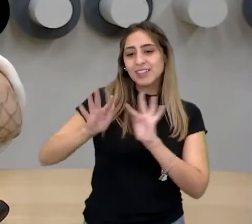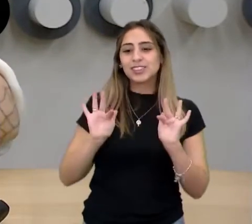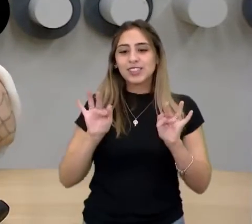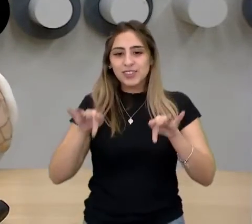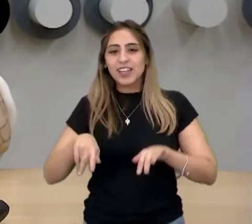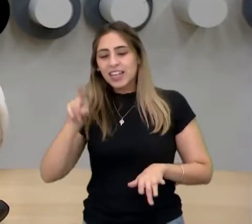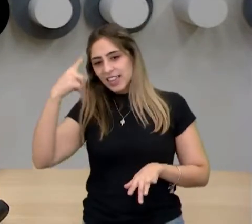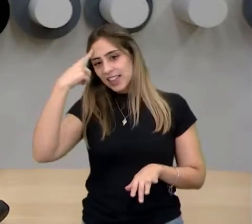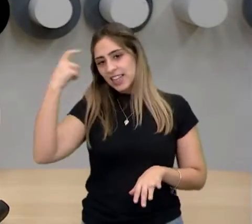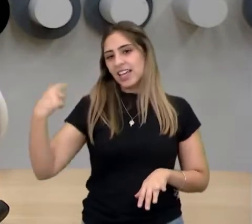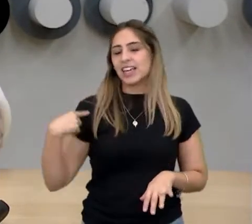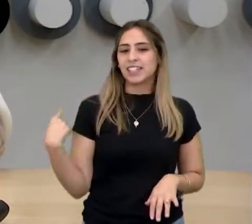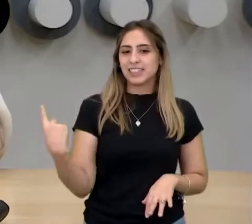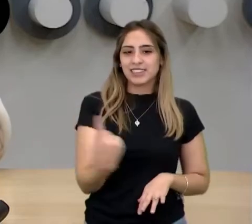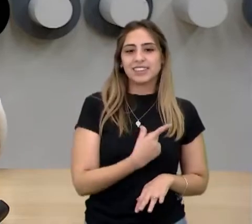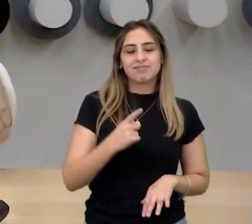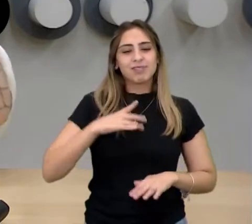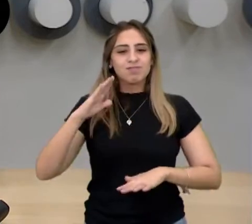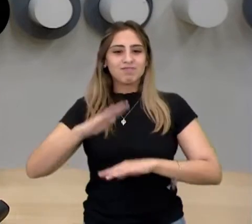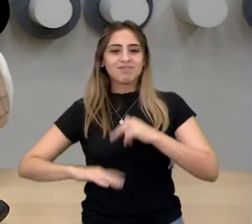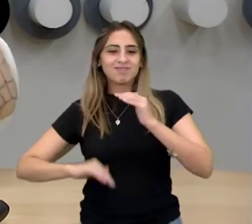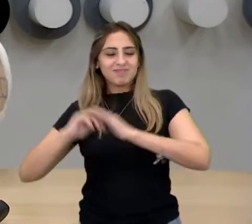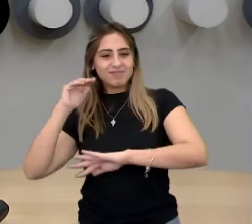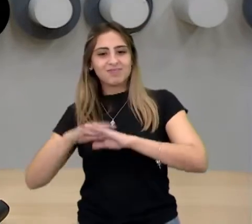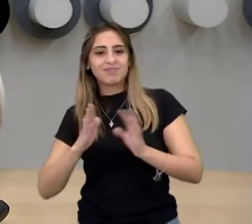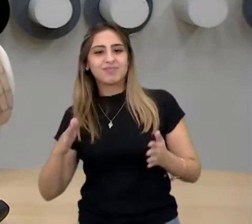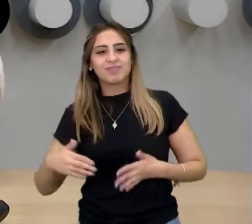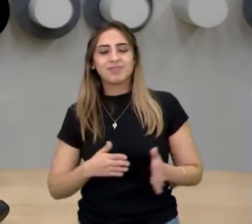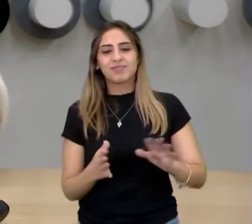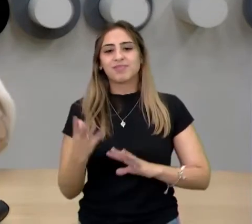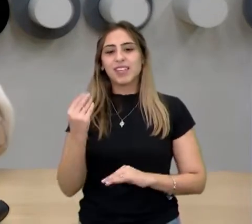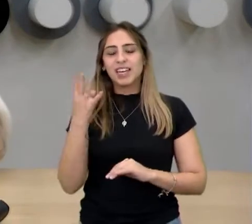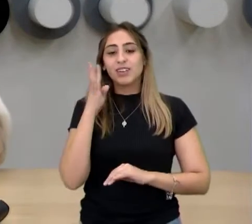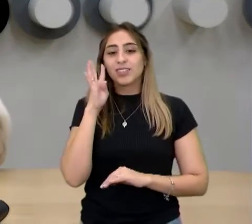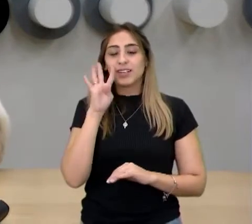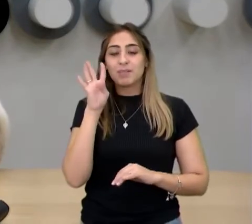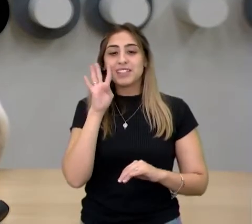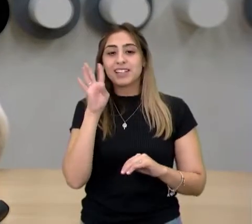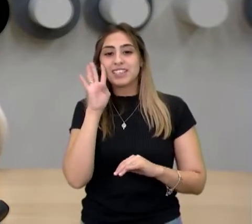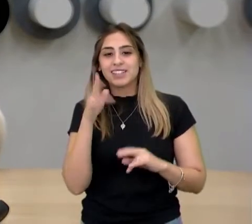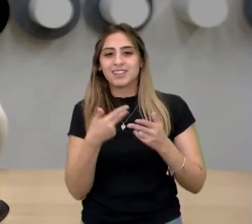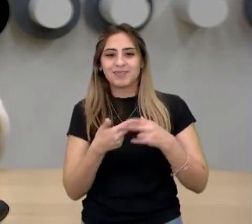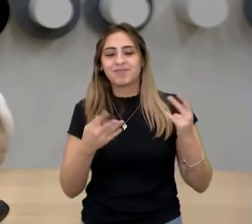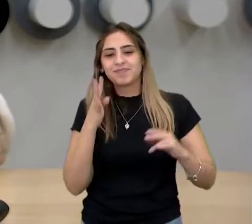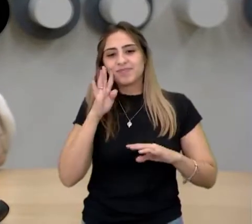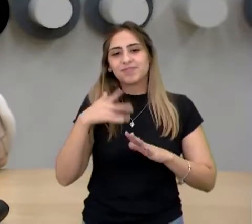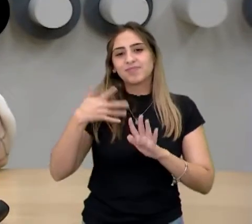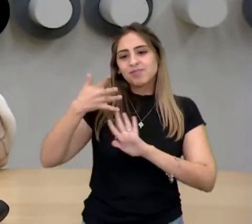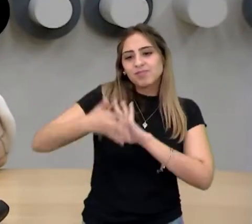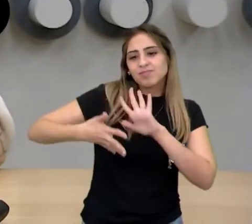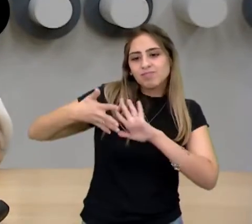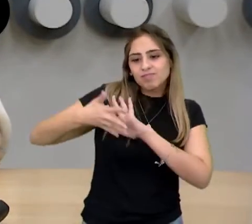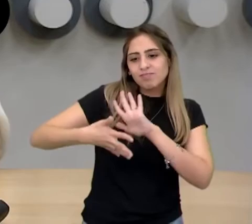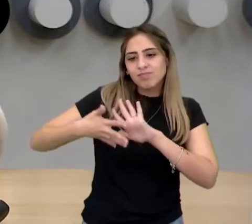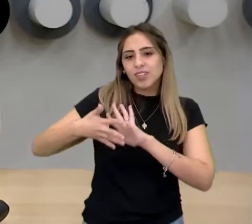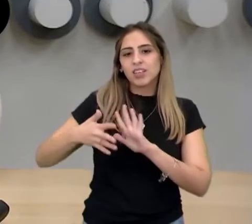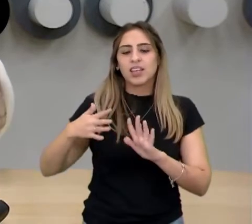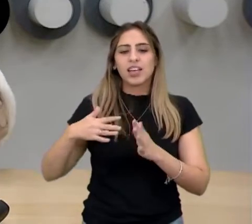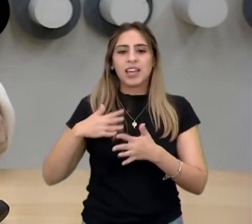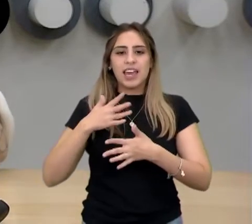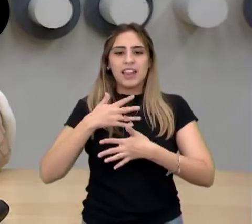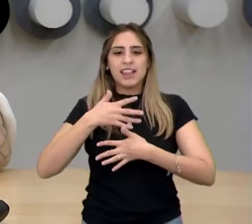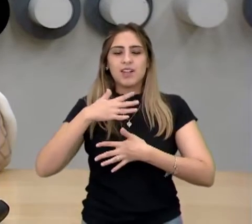a ideia é que a gente tenha construído um repertório bem legal de sinais em Libras, que a gente tenha